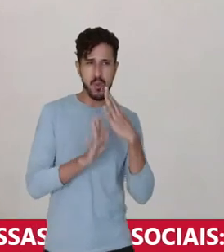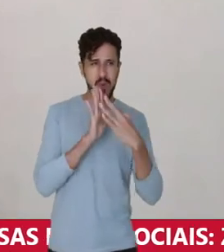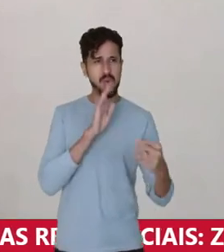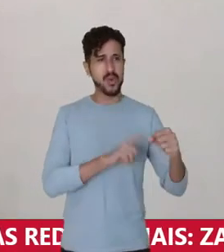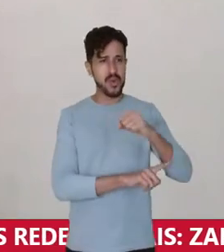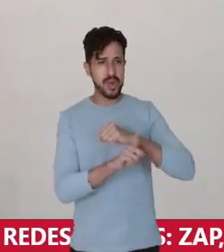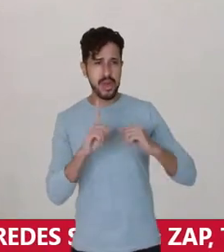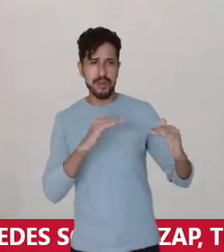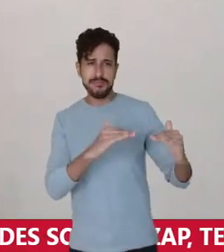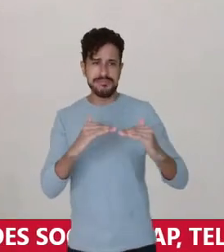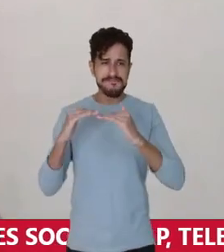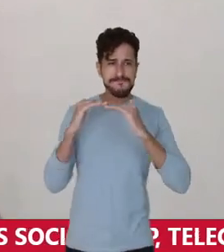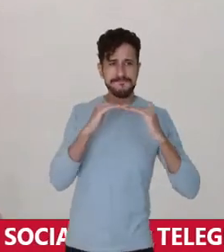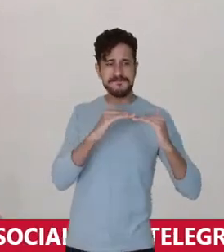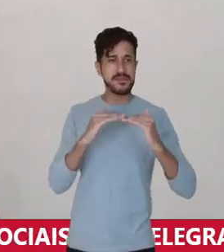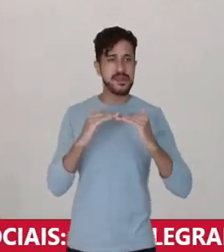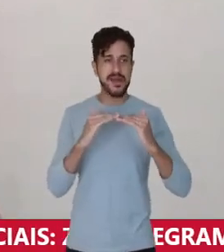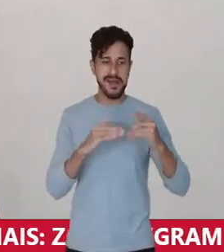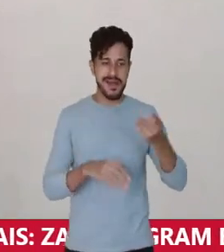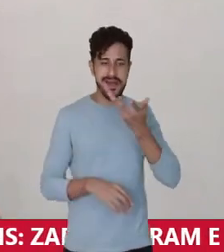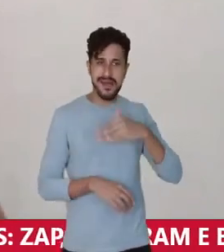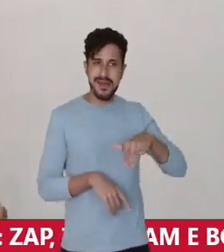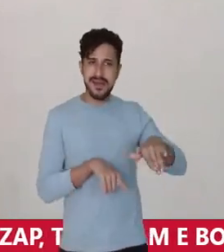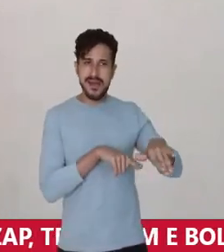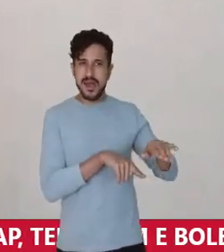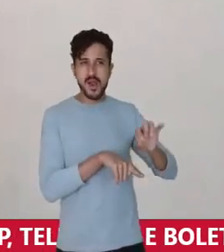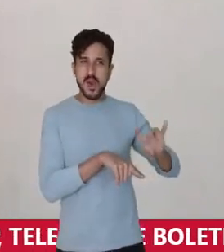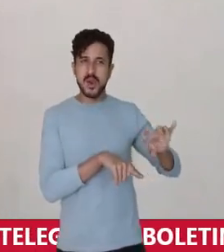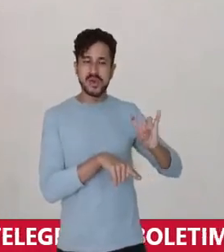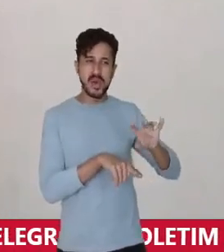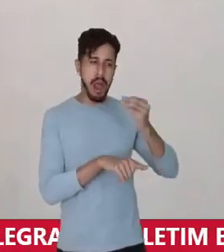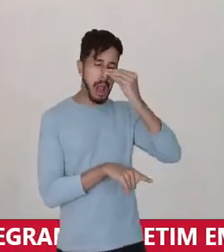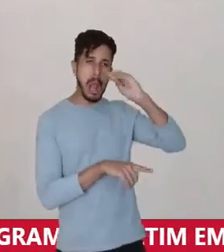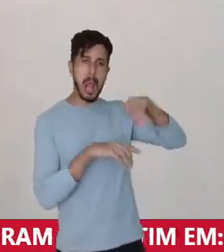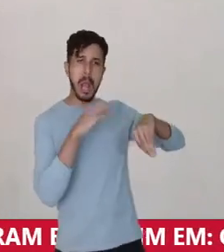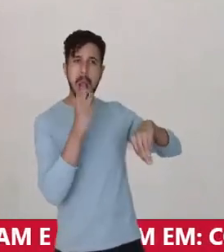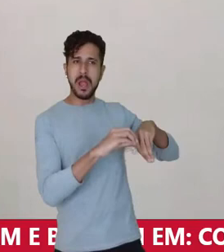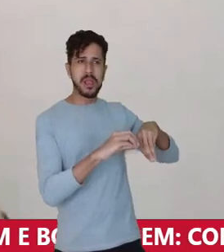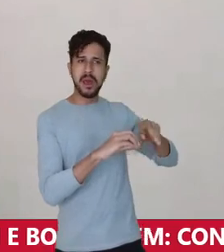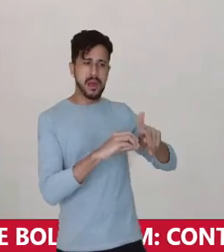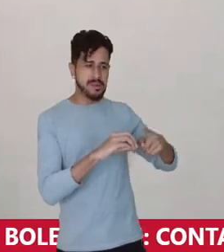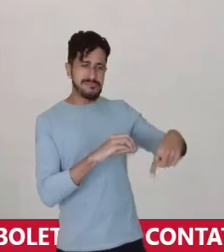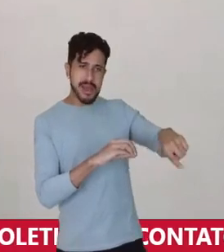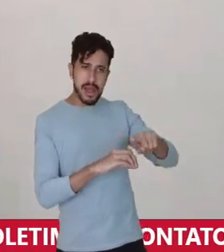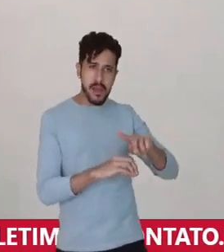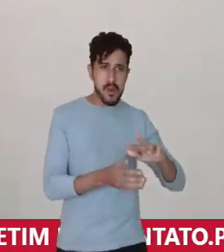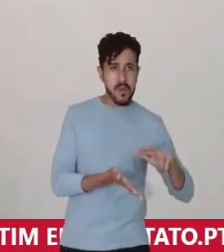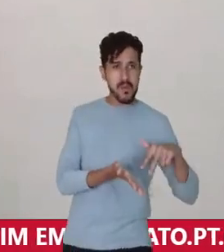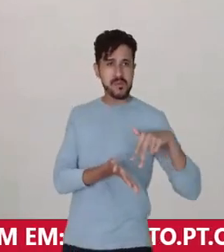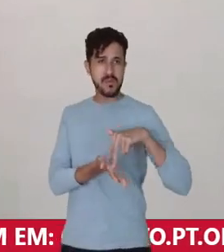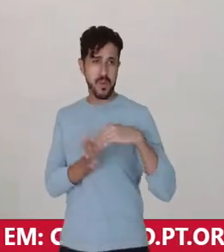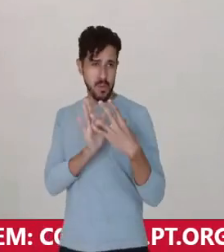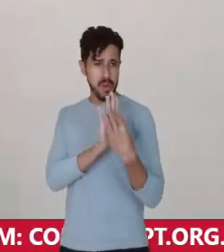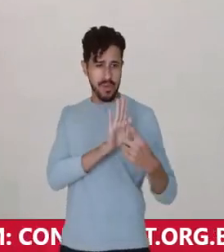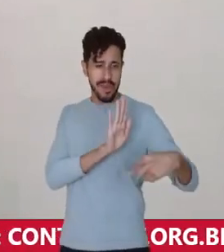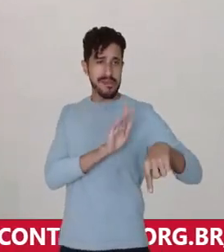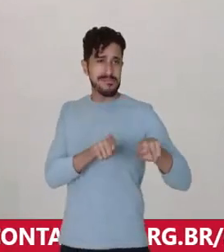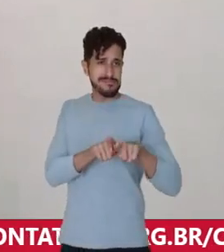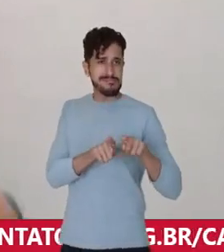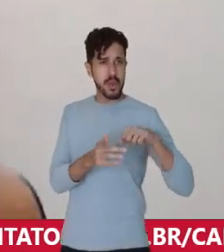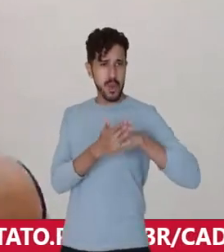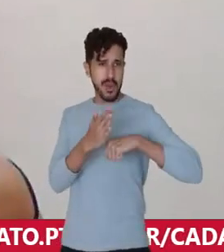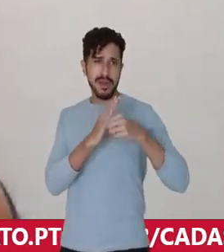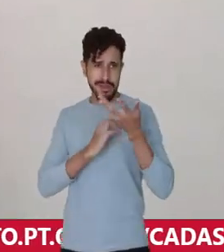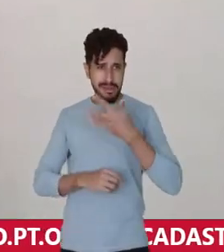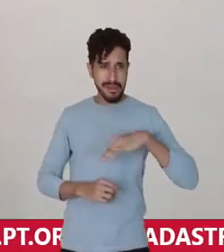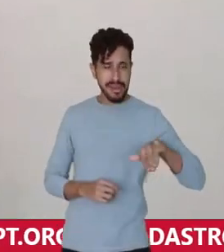equânime, igualitária. Elas não são... apenas vítimas nesse processo, mas elas são exemplos de resistência, né? Então, eu